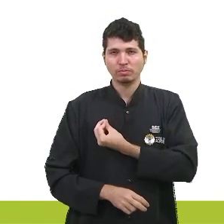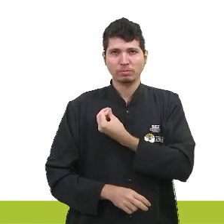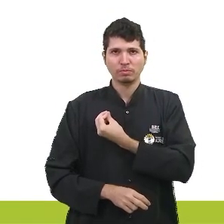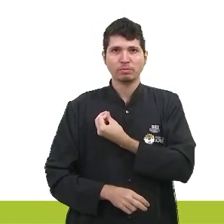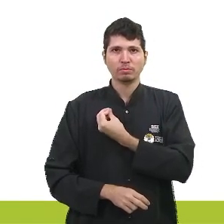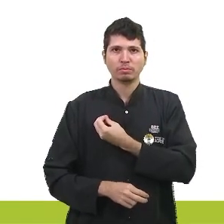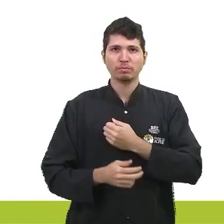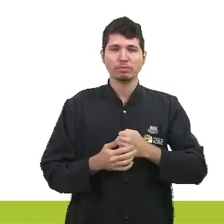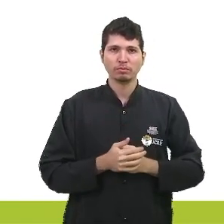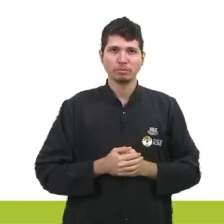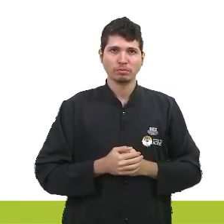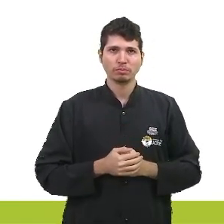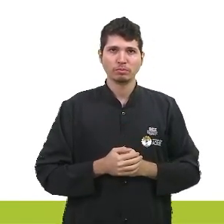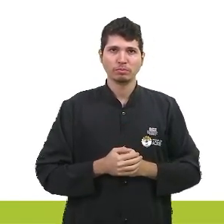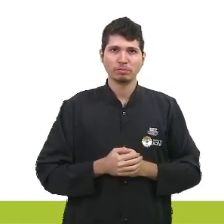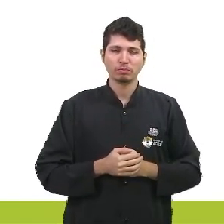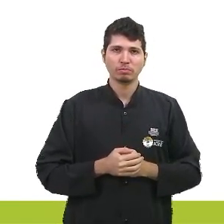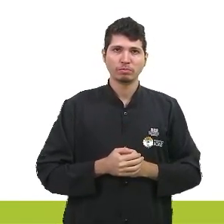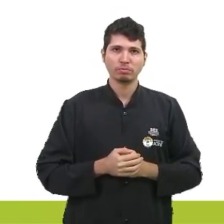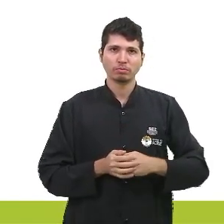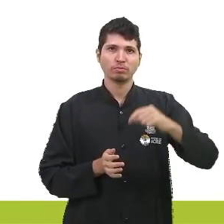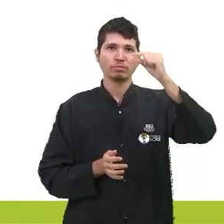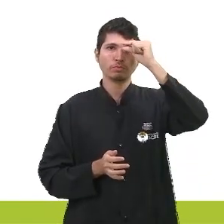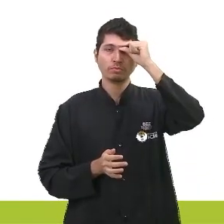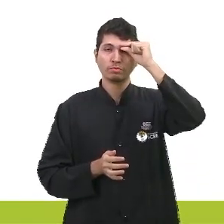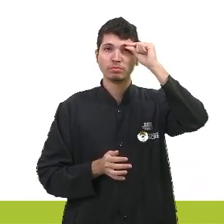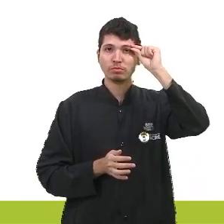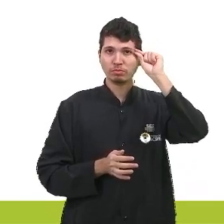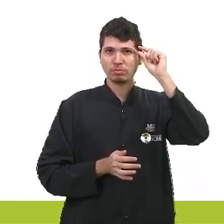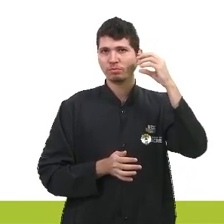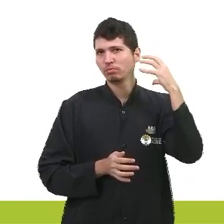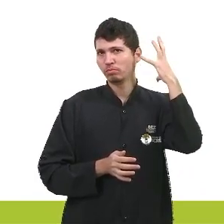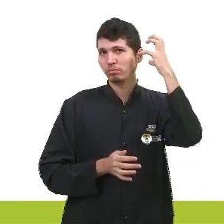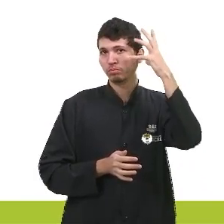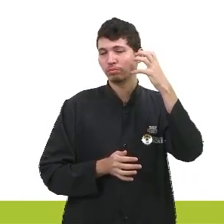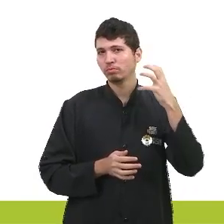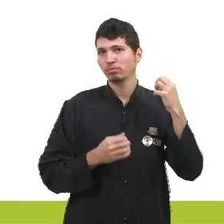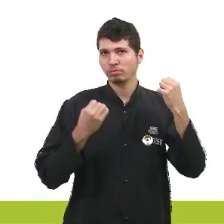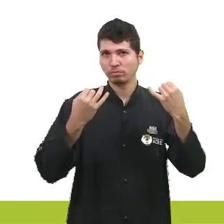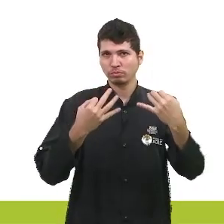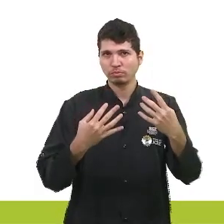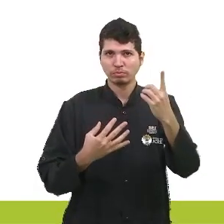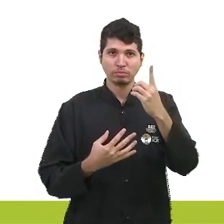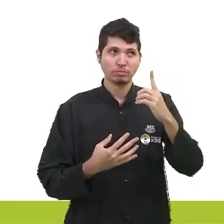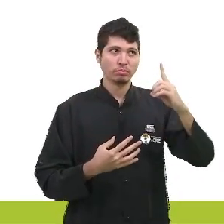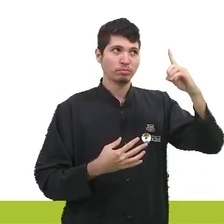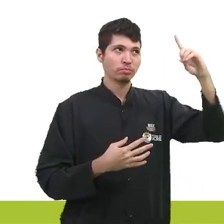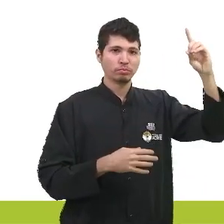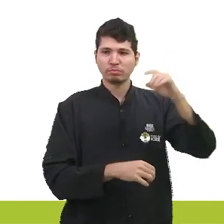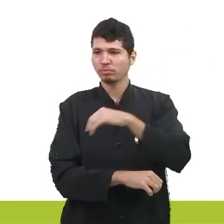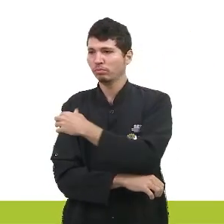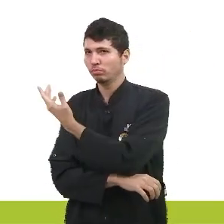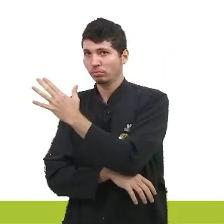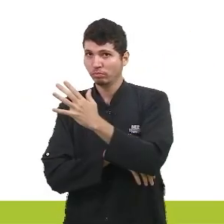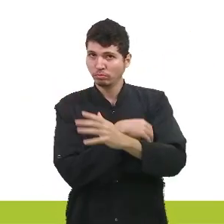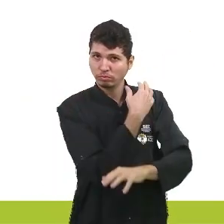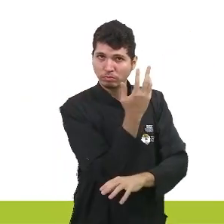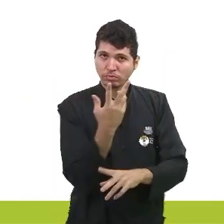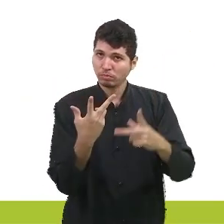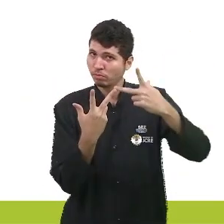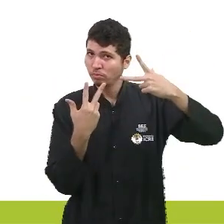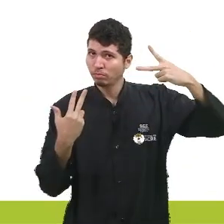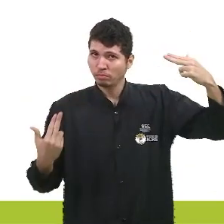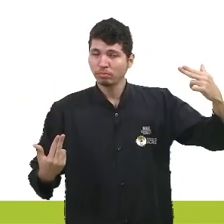baruc Espinoza ele vai dizer o seguinte que Deus e a natureza são a mesma coisa então as